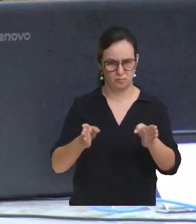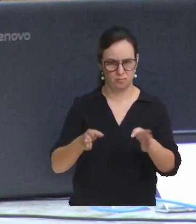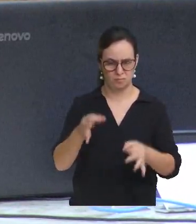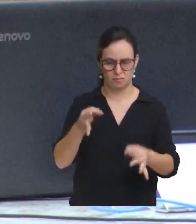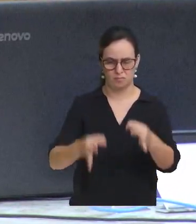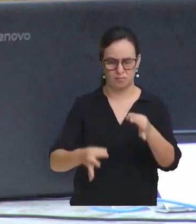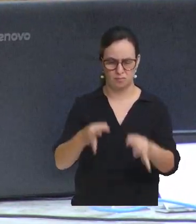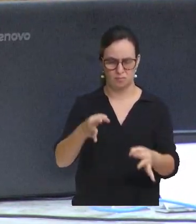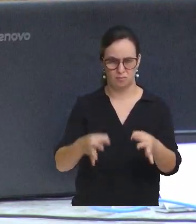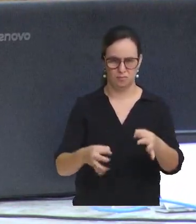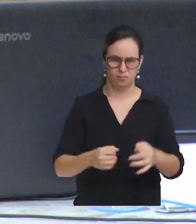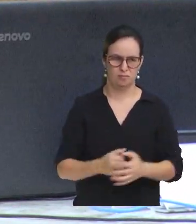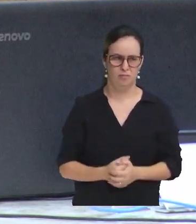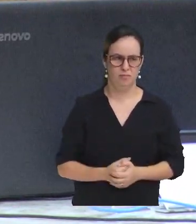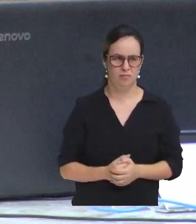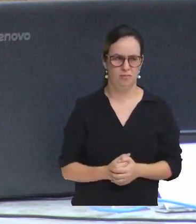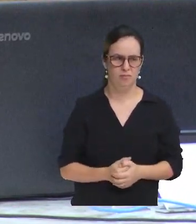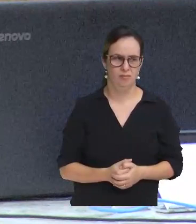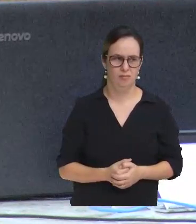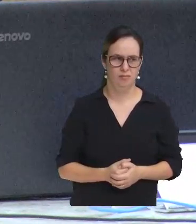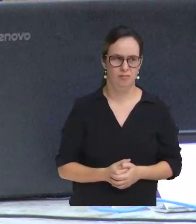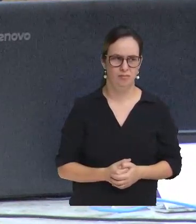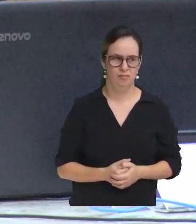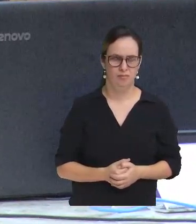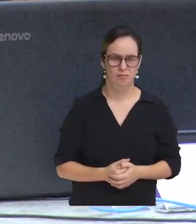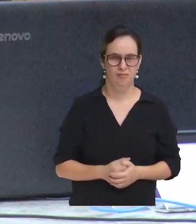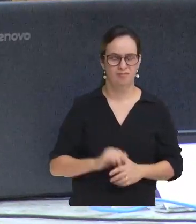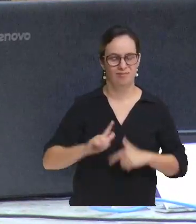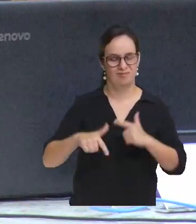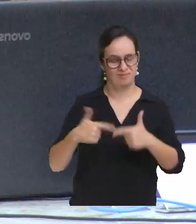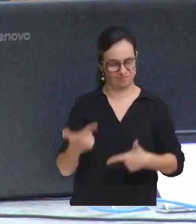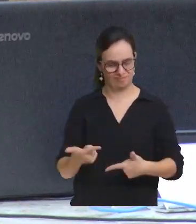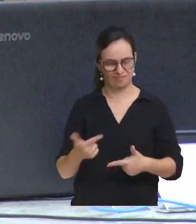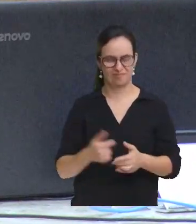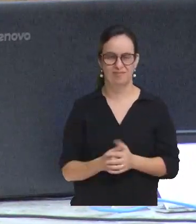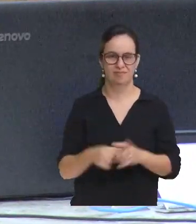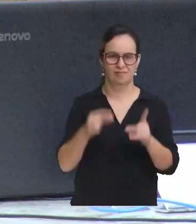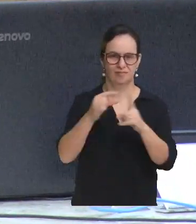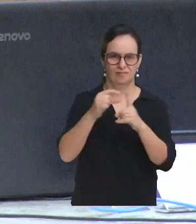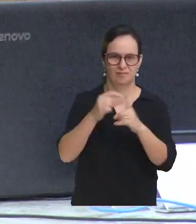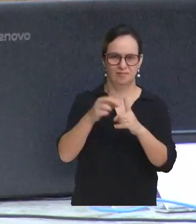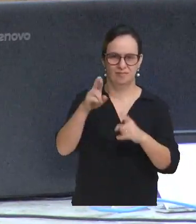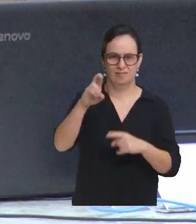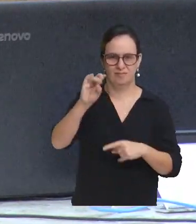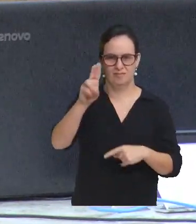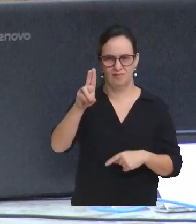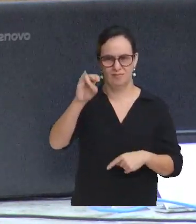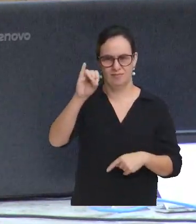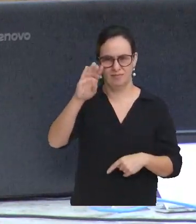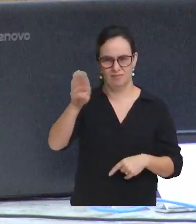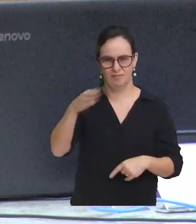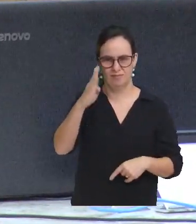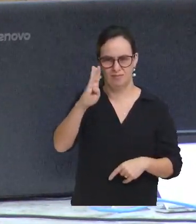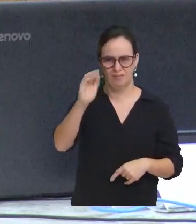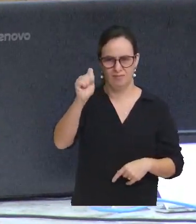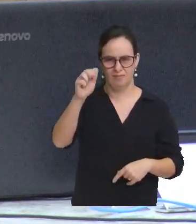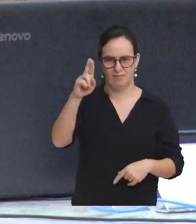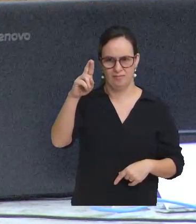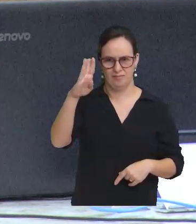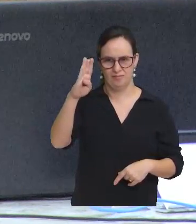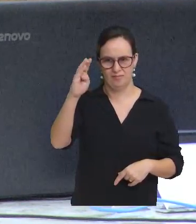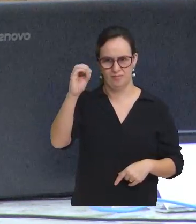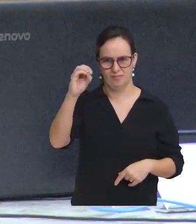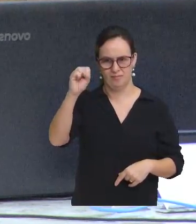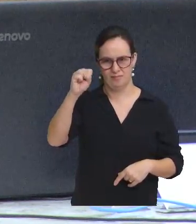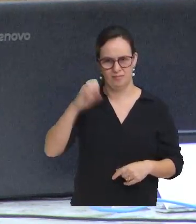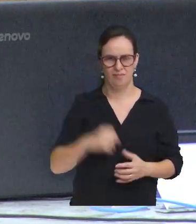finalizar, um pensamento de Rui Barbosa, talvez o maior tribuno deste país, que ele disse: de tanto ver triunfar